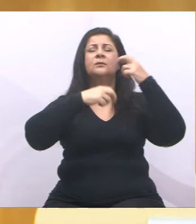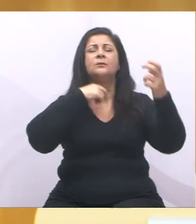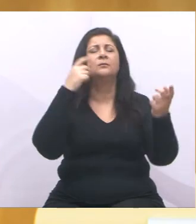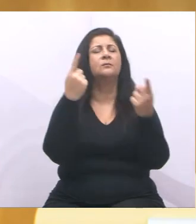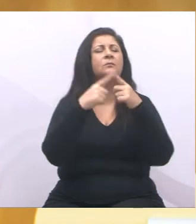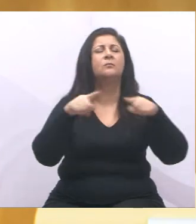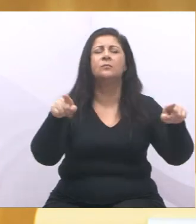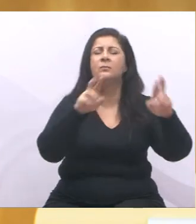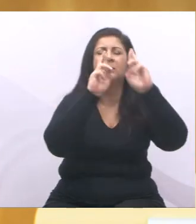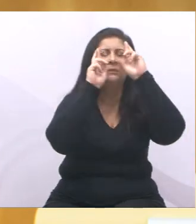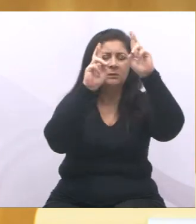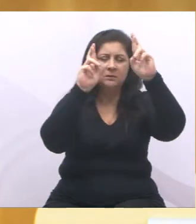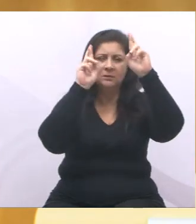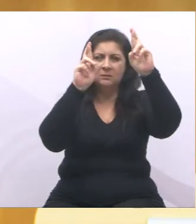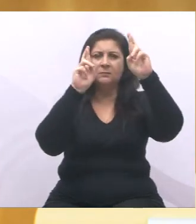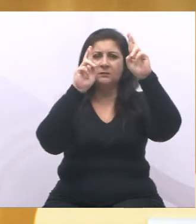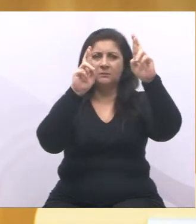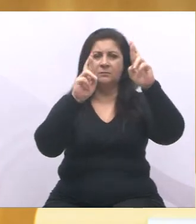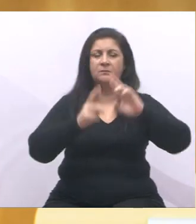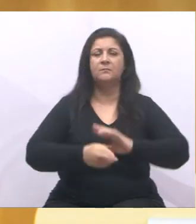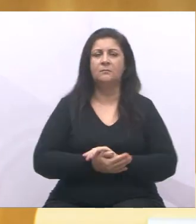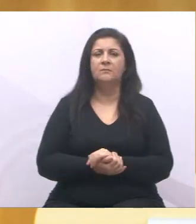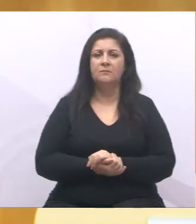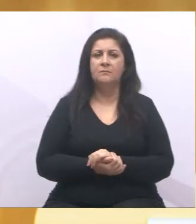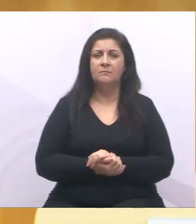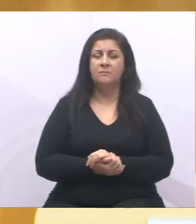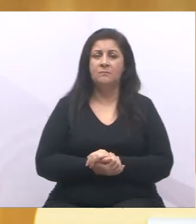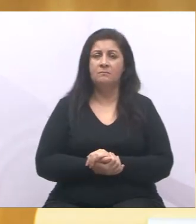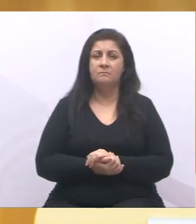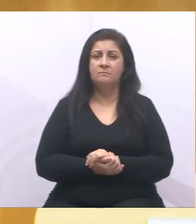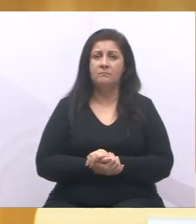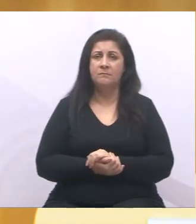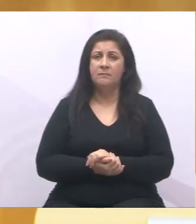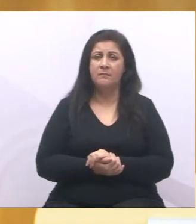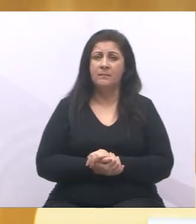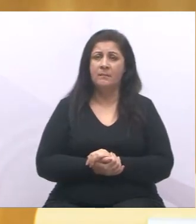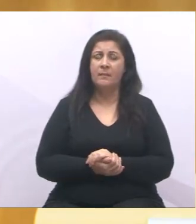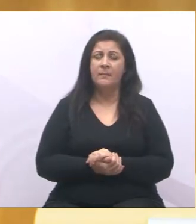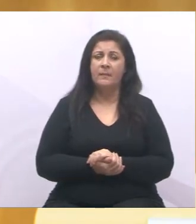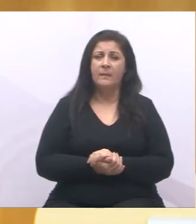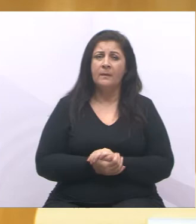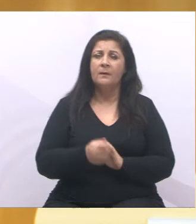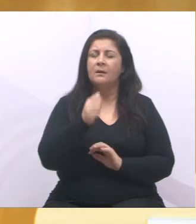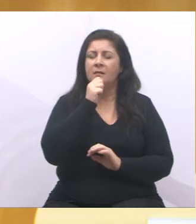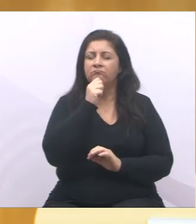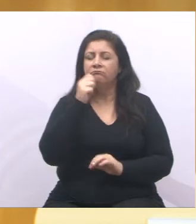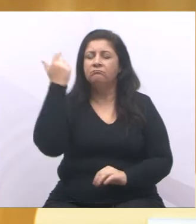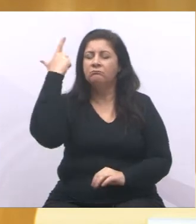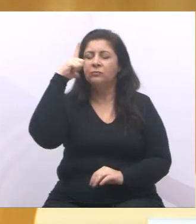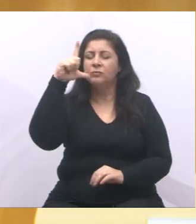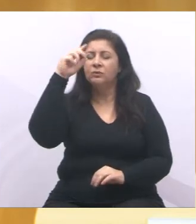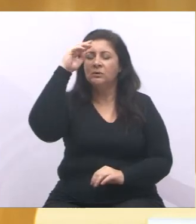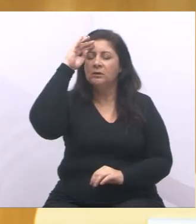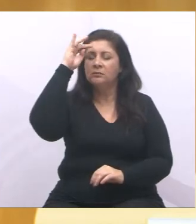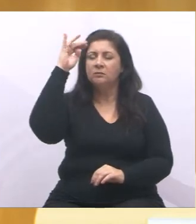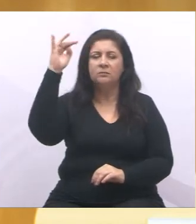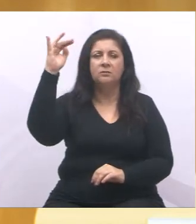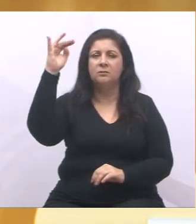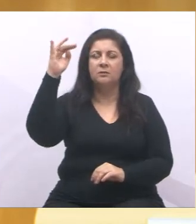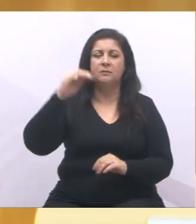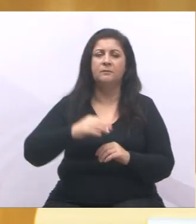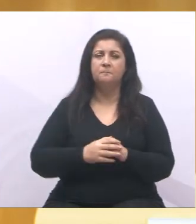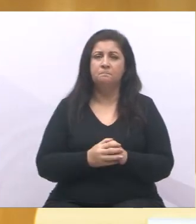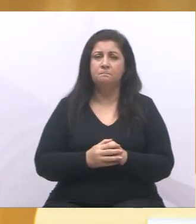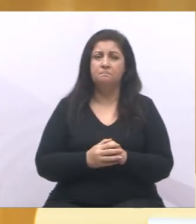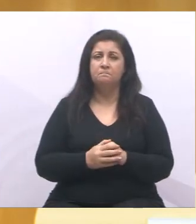de esperança. Ele ainda era capaz de sonhar. E o seu